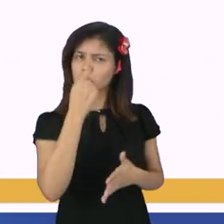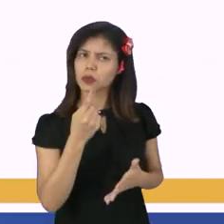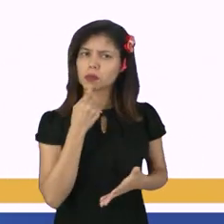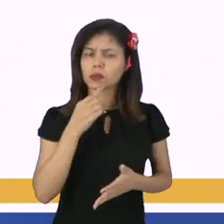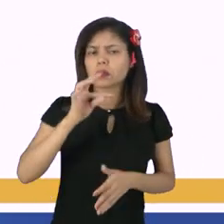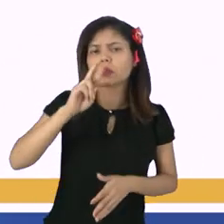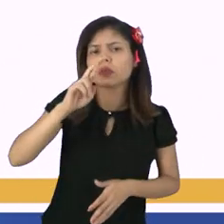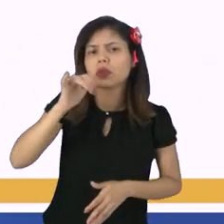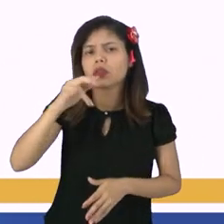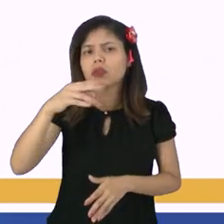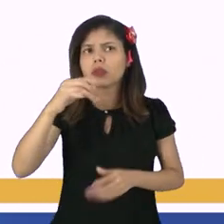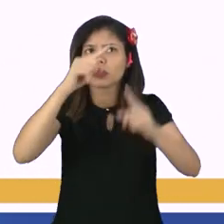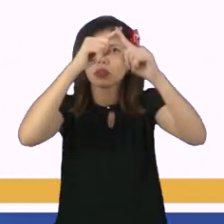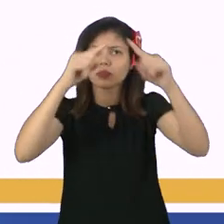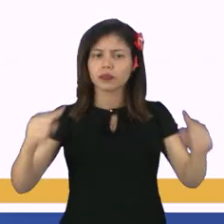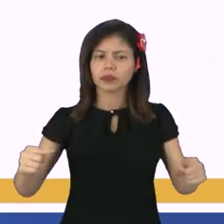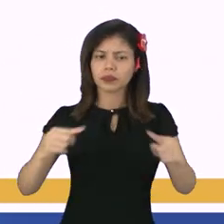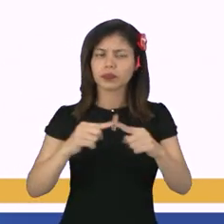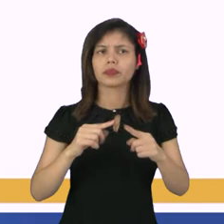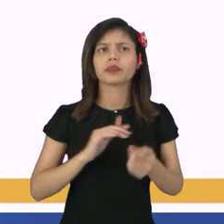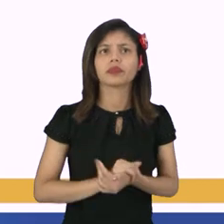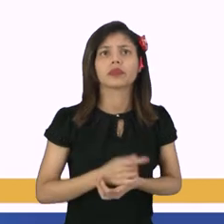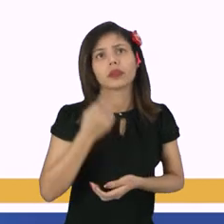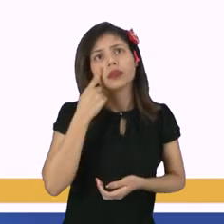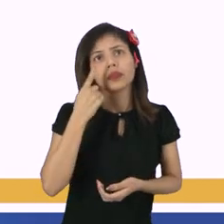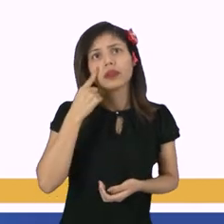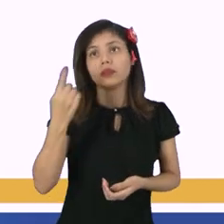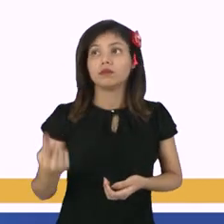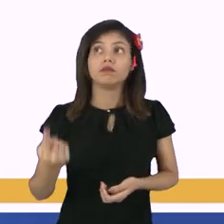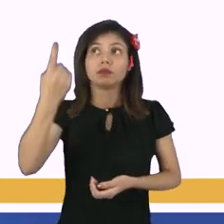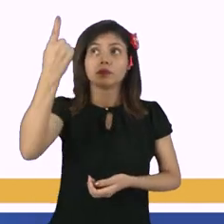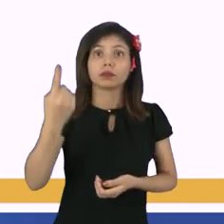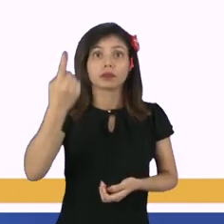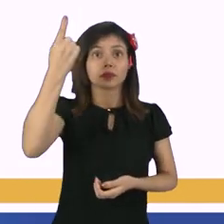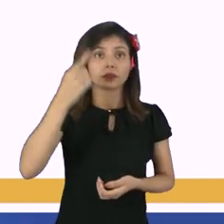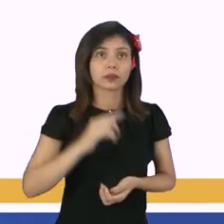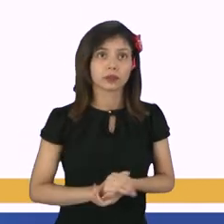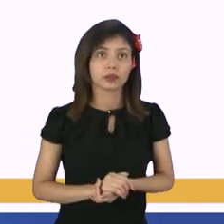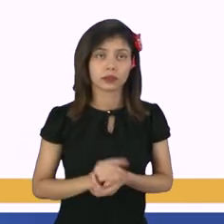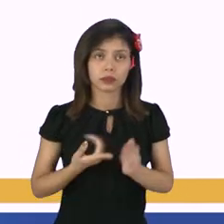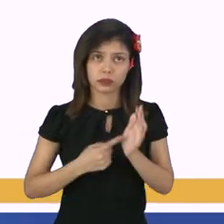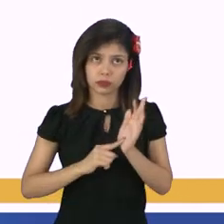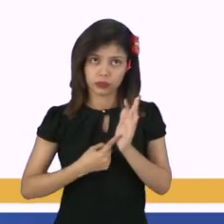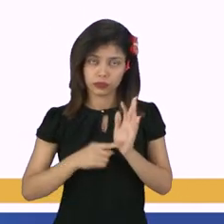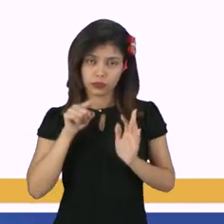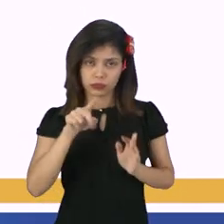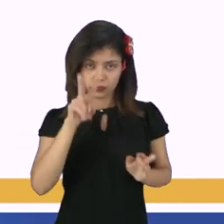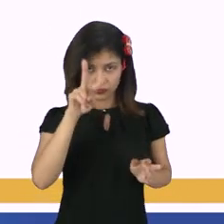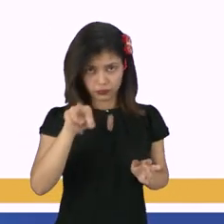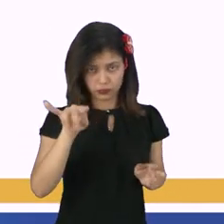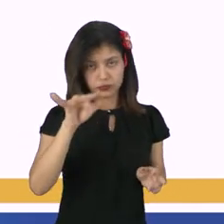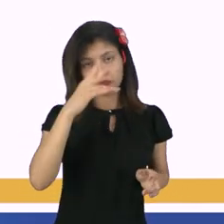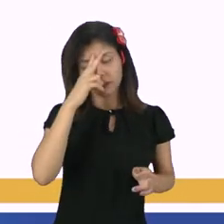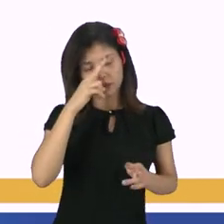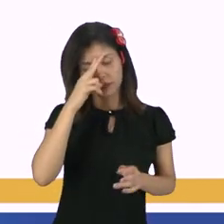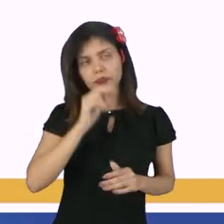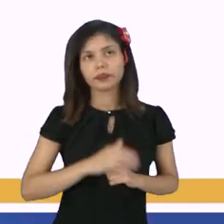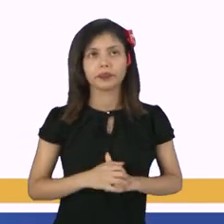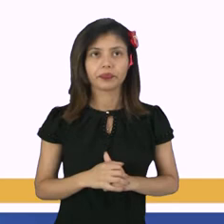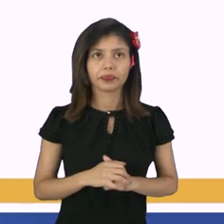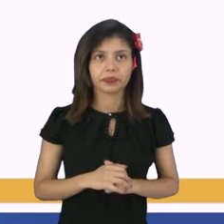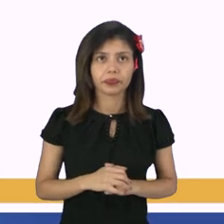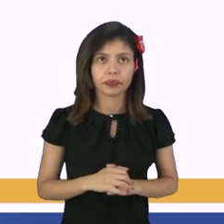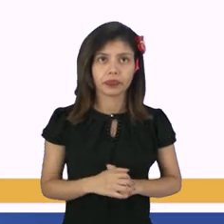tridimensional representado Então você vai olhar lá lá para o pico da imagem né lá para Ponta E aí você vai lembrar